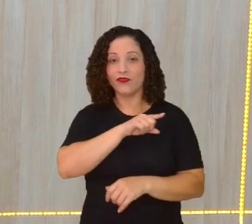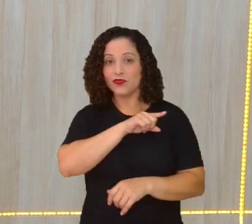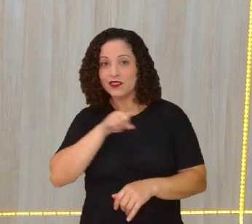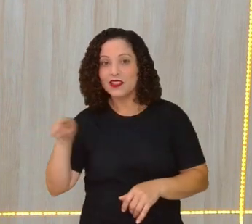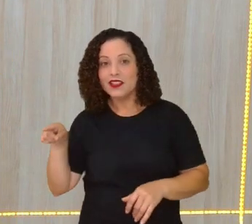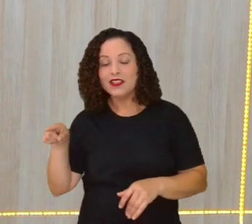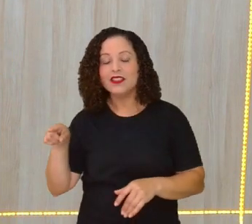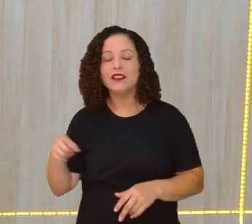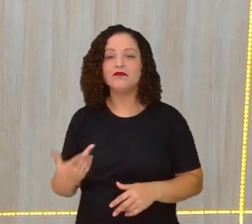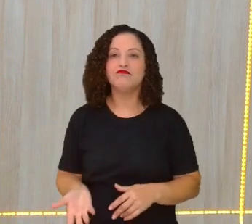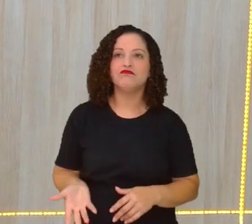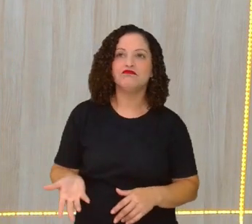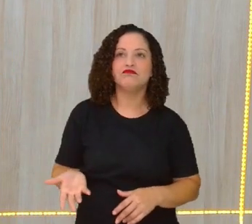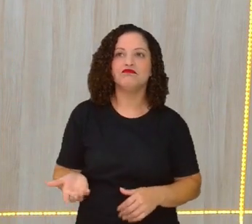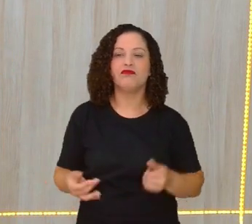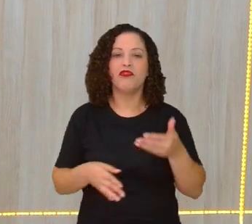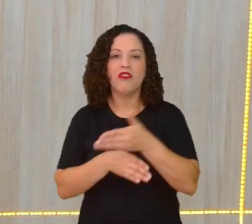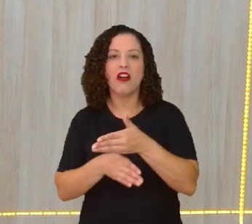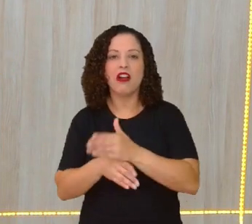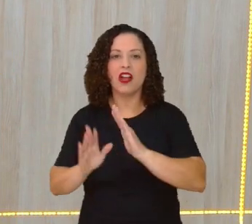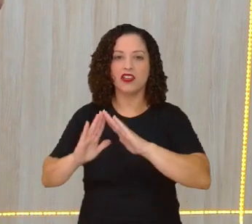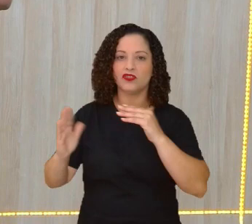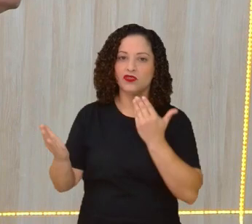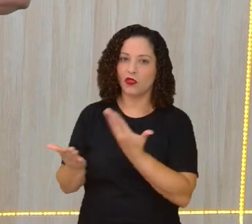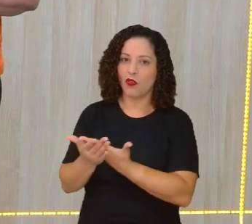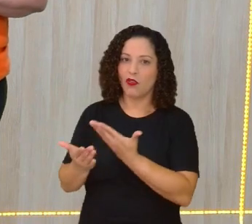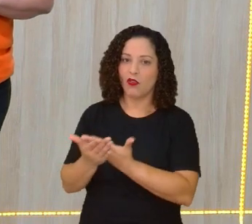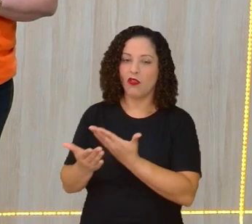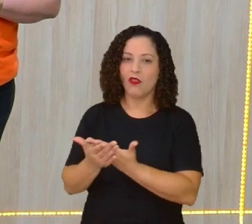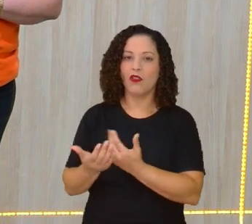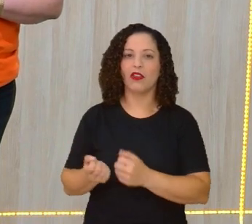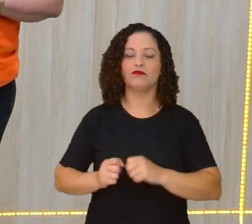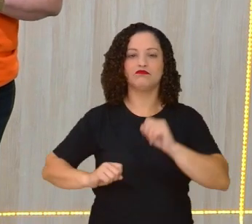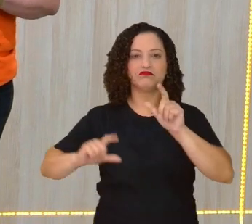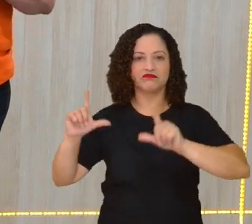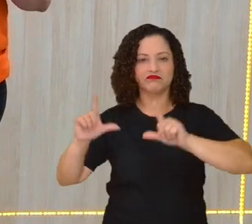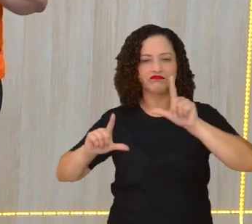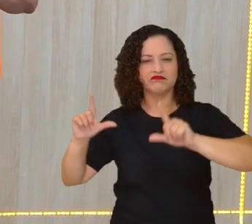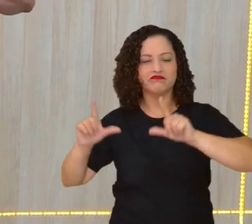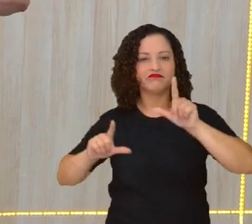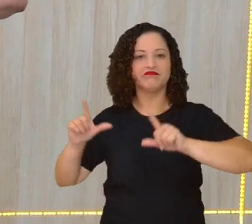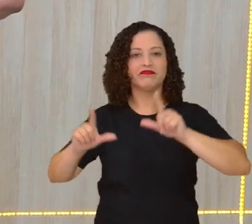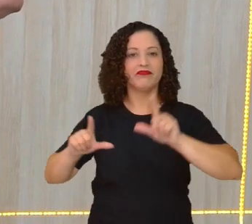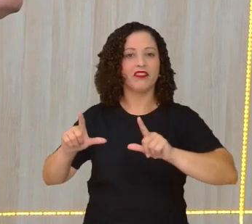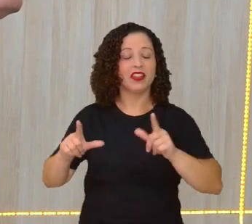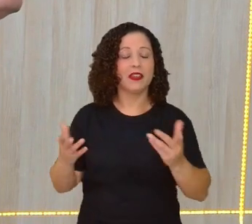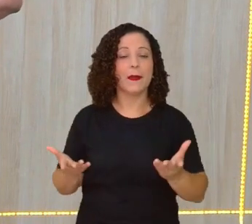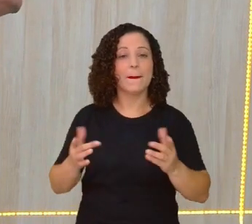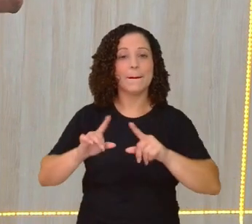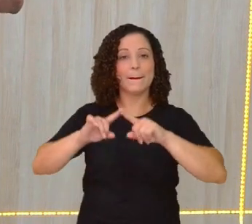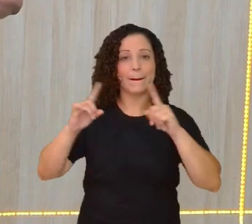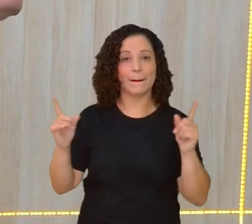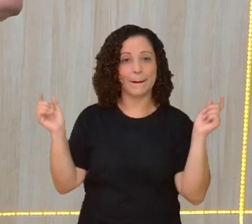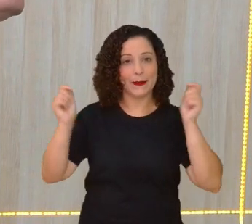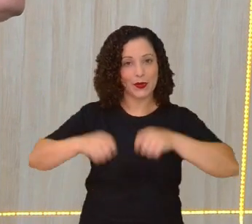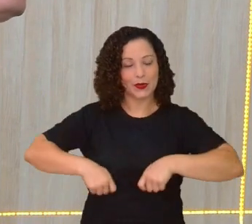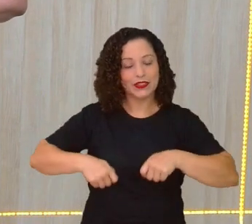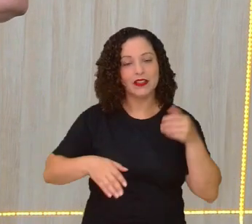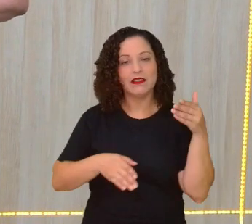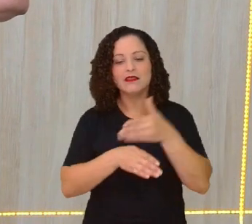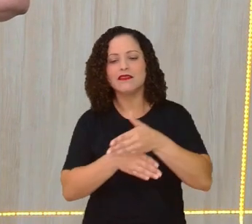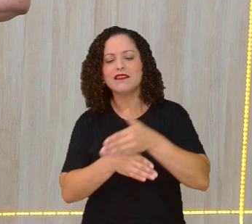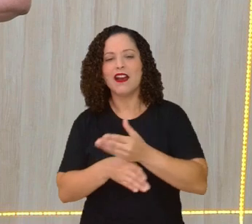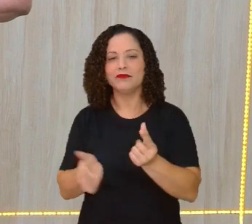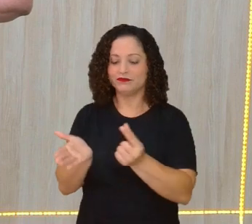por algum motivo não foi à escola, você pode assistir as nossas aulas pela TV, mas pode também entrar aí